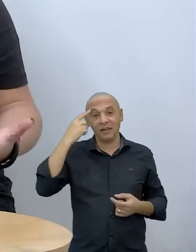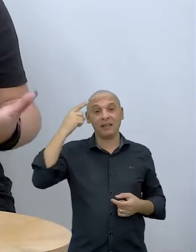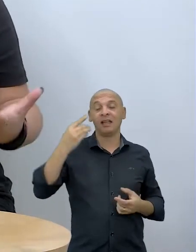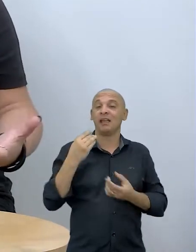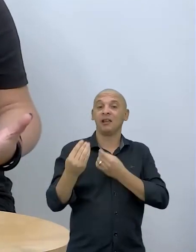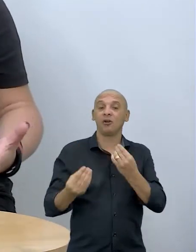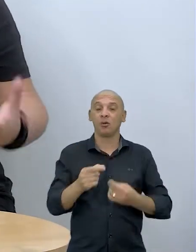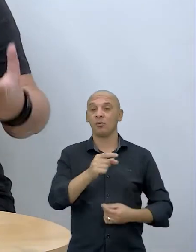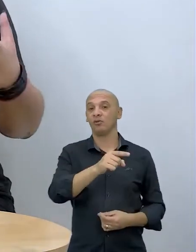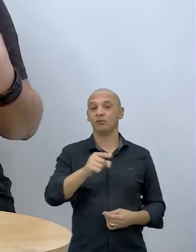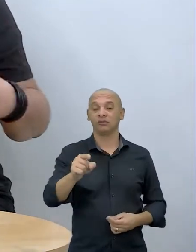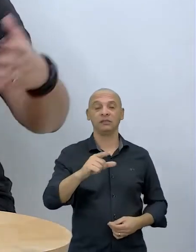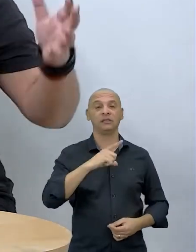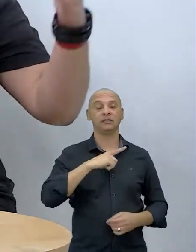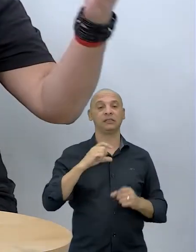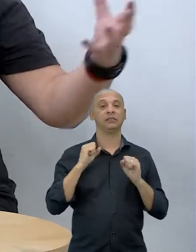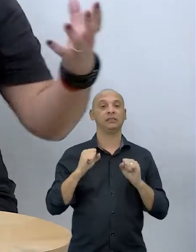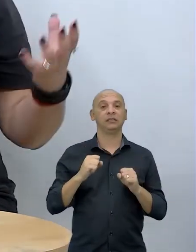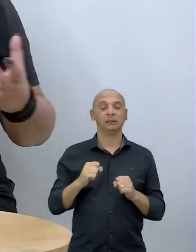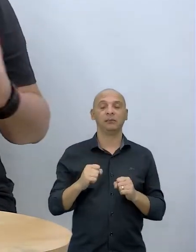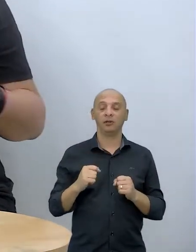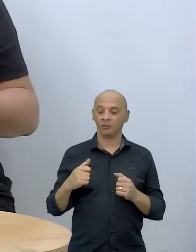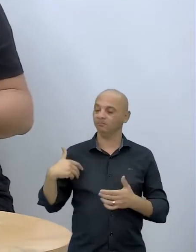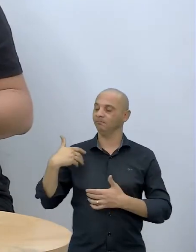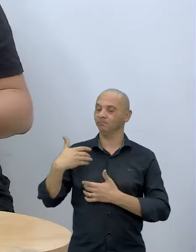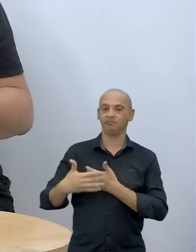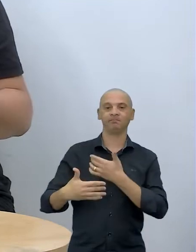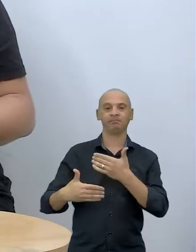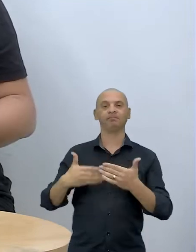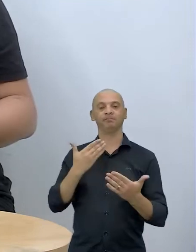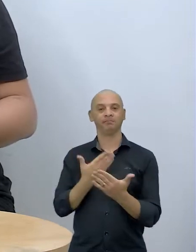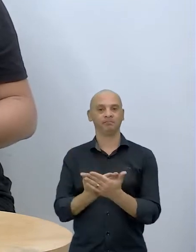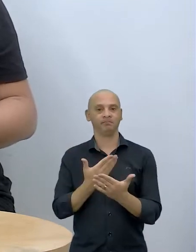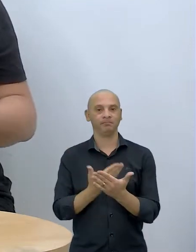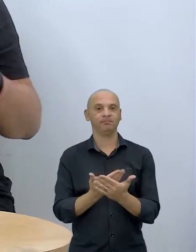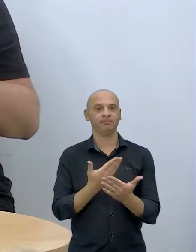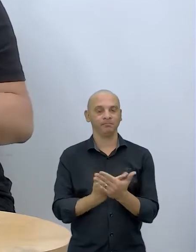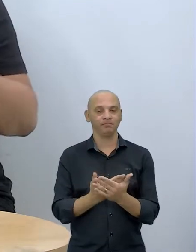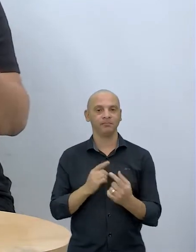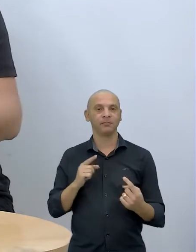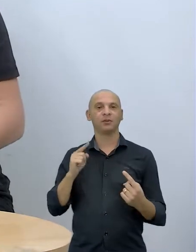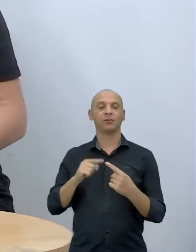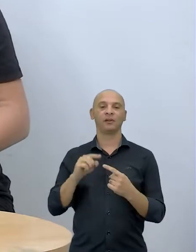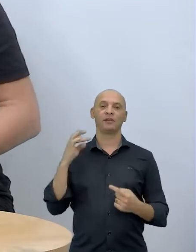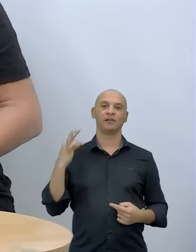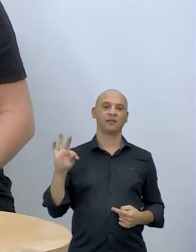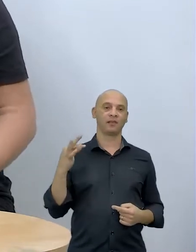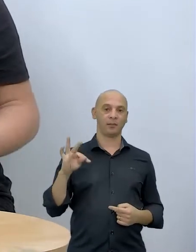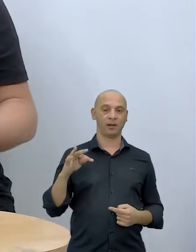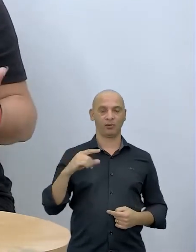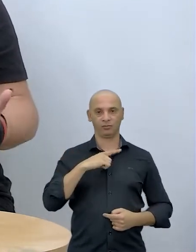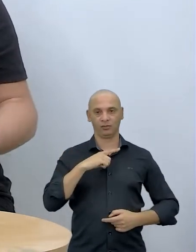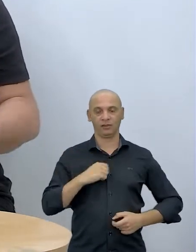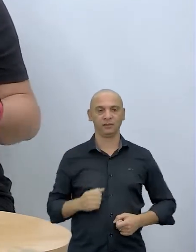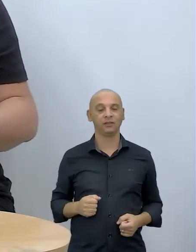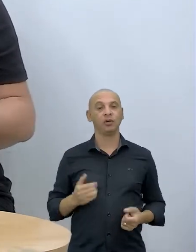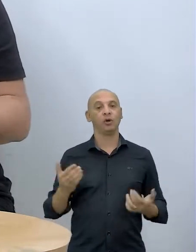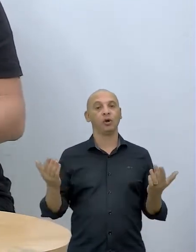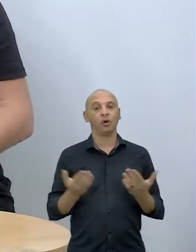como investigadores científicos, como futuros cientistas. Então, qual é a ideia? É que justamente depois de